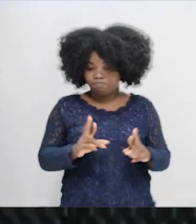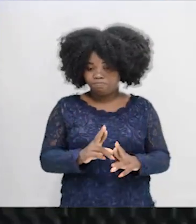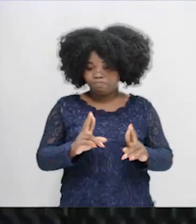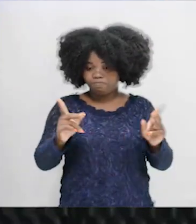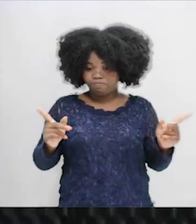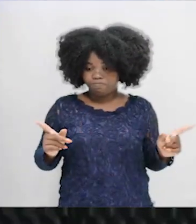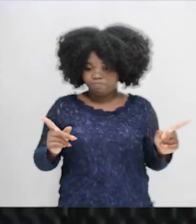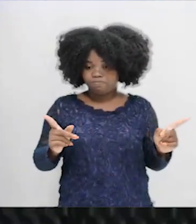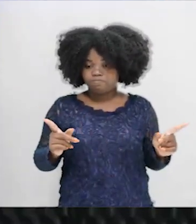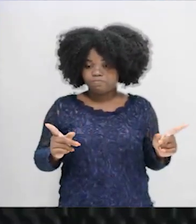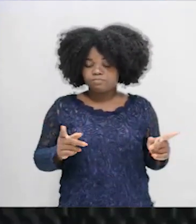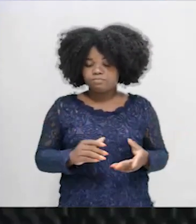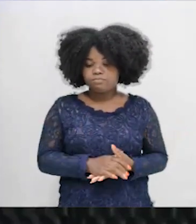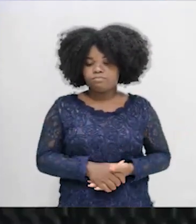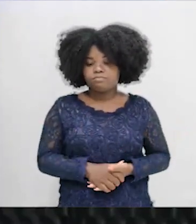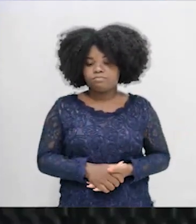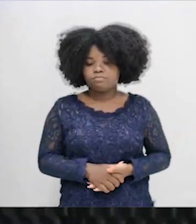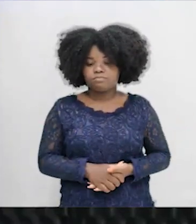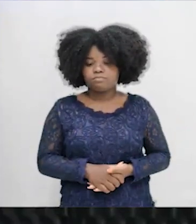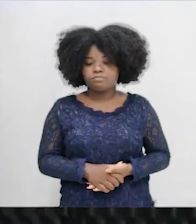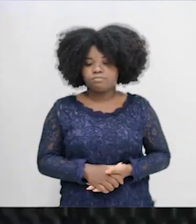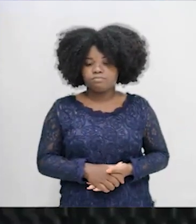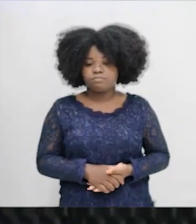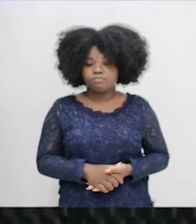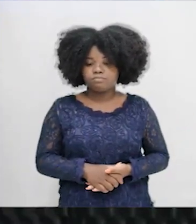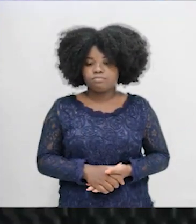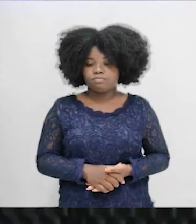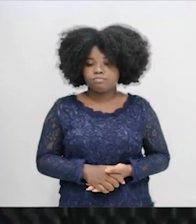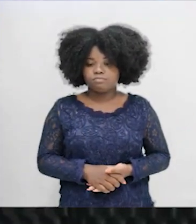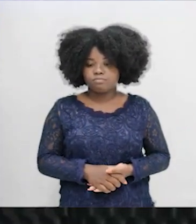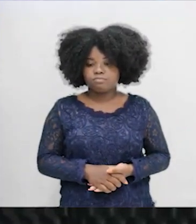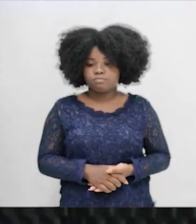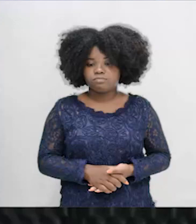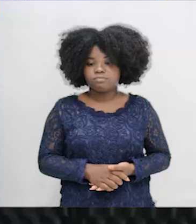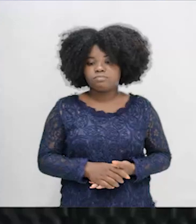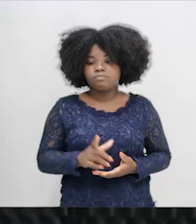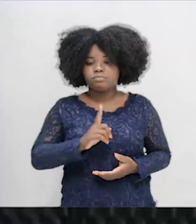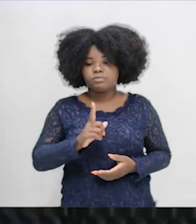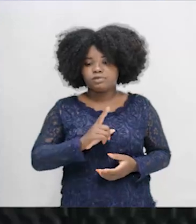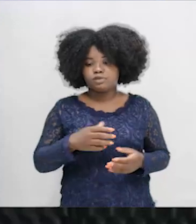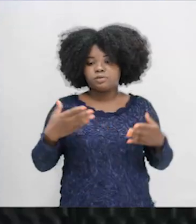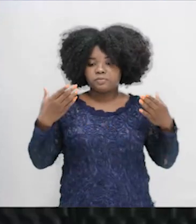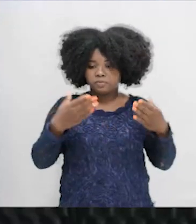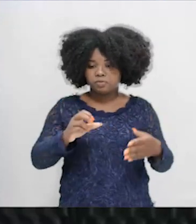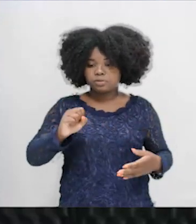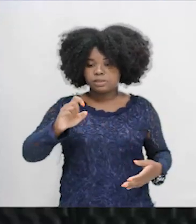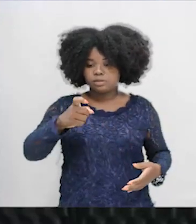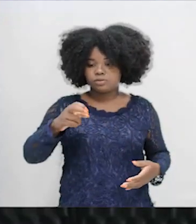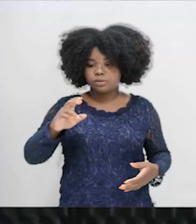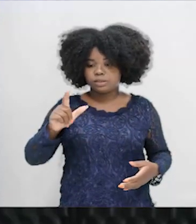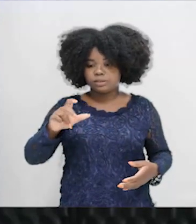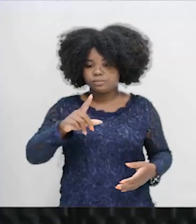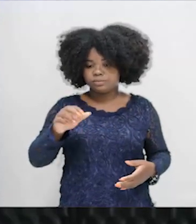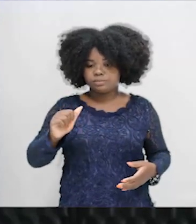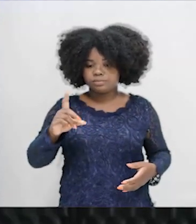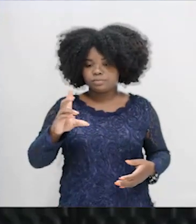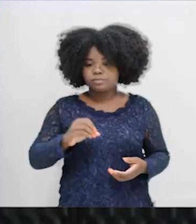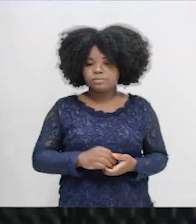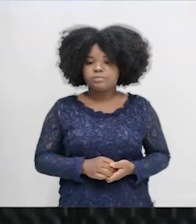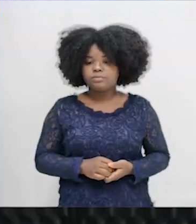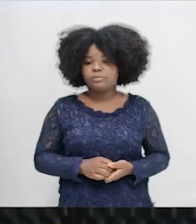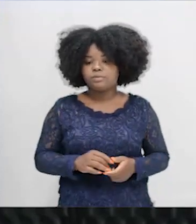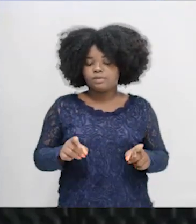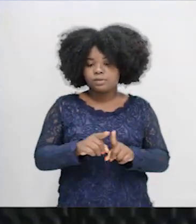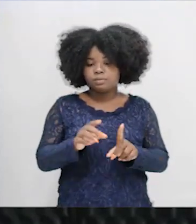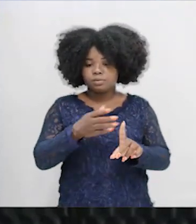mas pela minha pesquisa talvez tenha isso. O Hentai e o Seijin, que são sexualizados, e Aoi e Uri, né, que são afetivos.